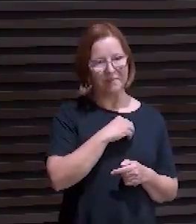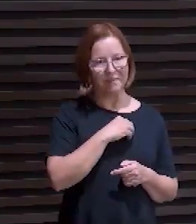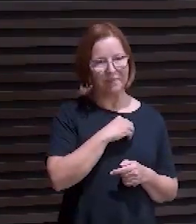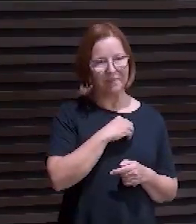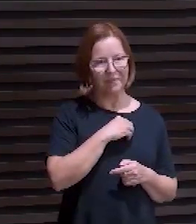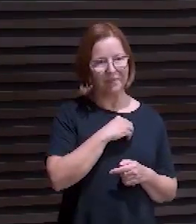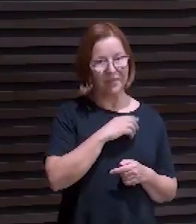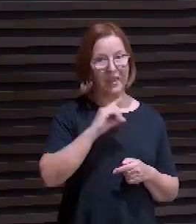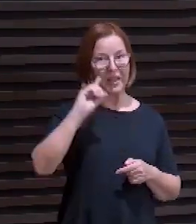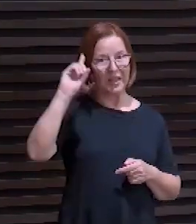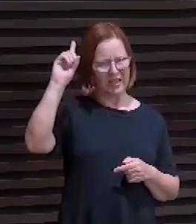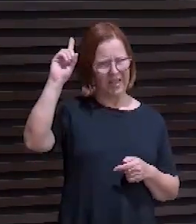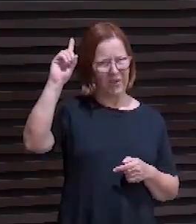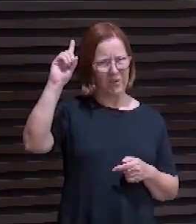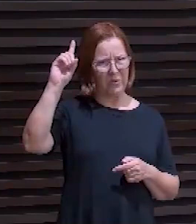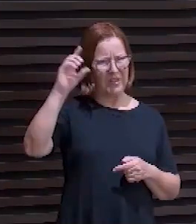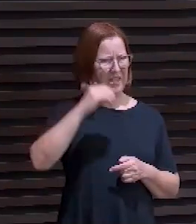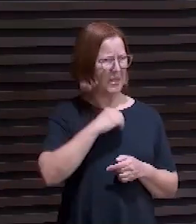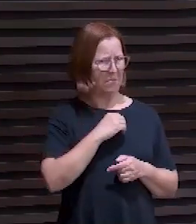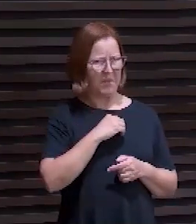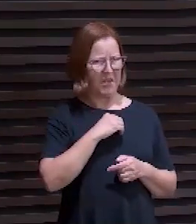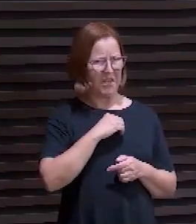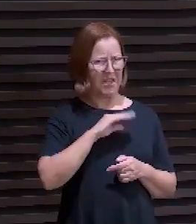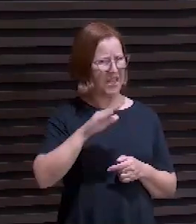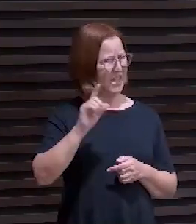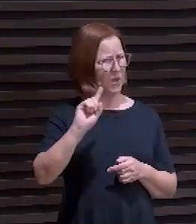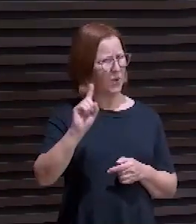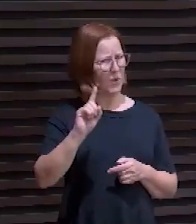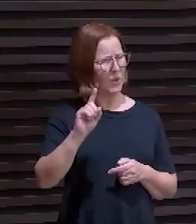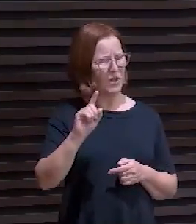Um Deus que peca não é Deus.